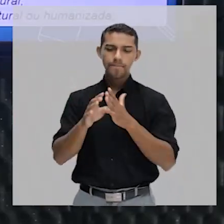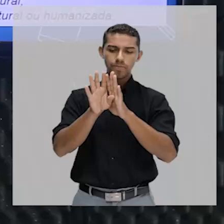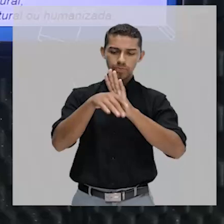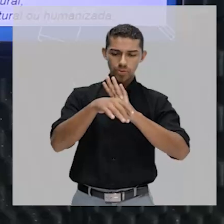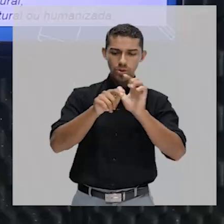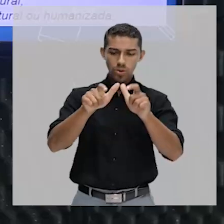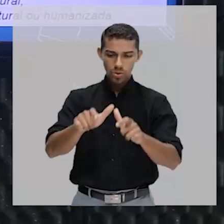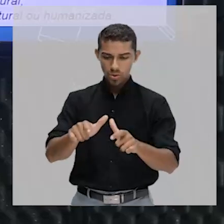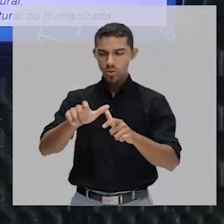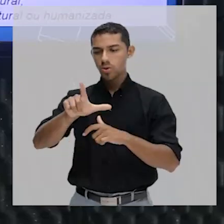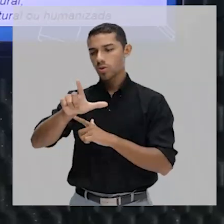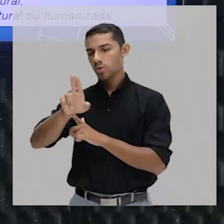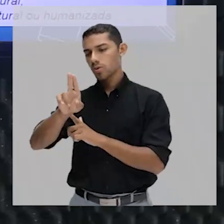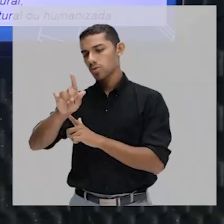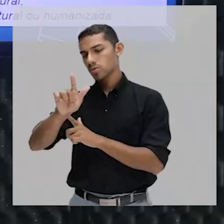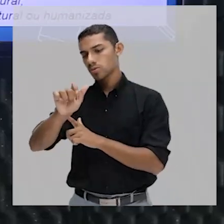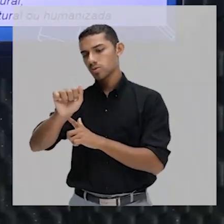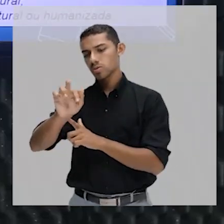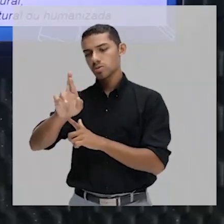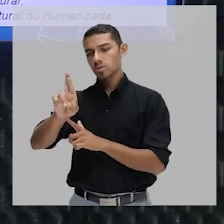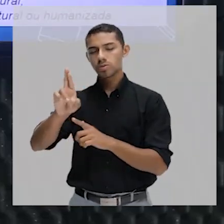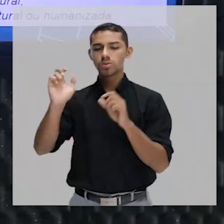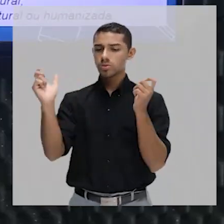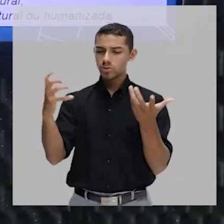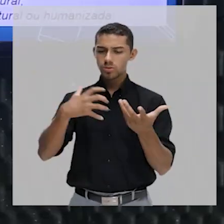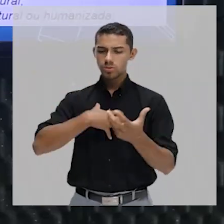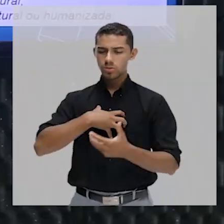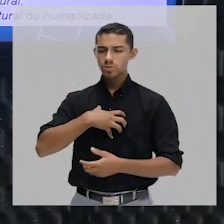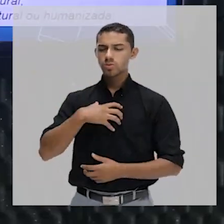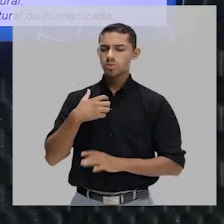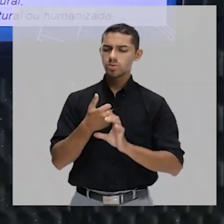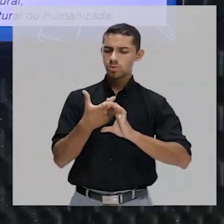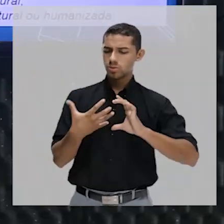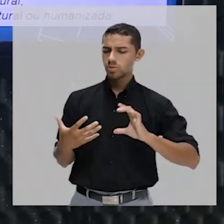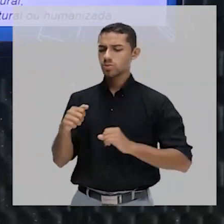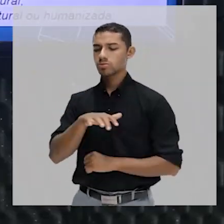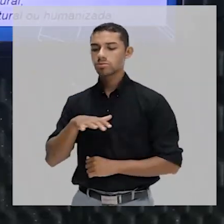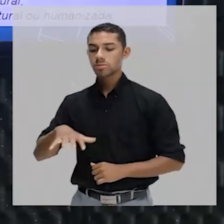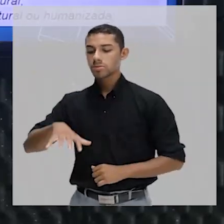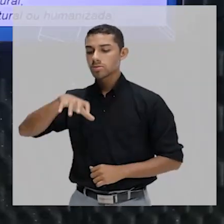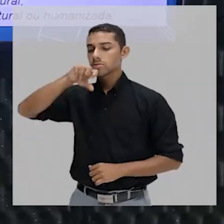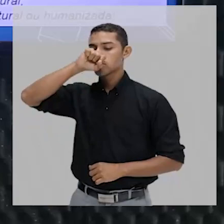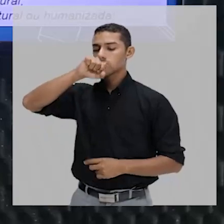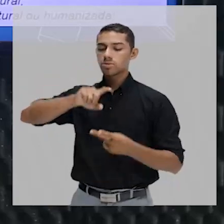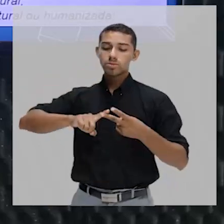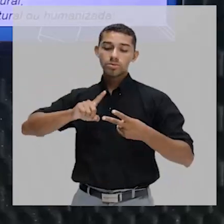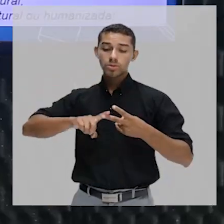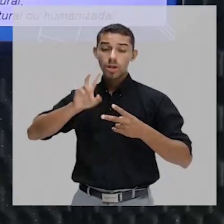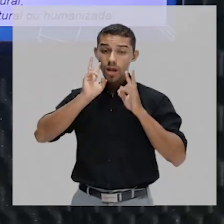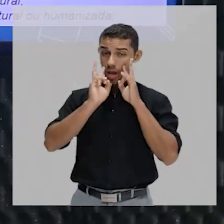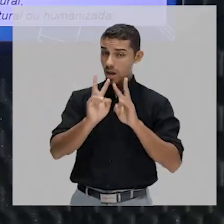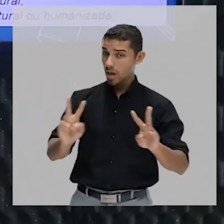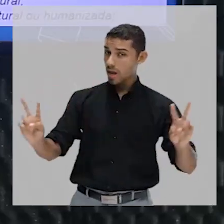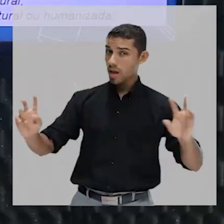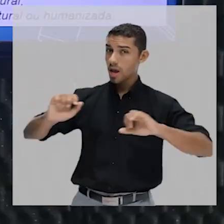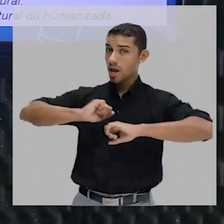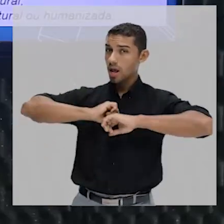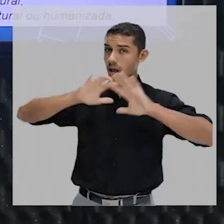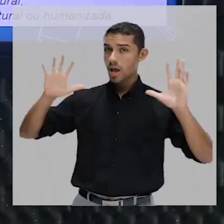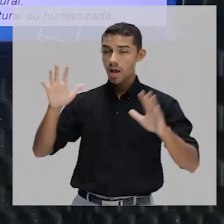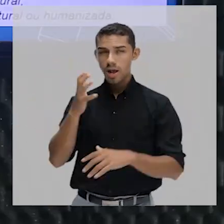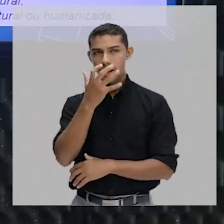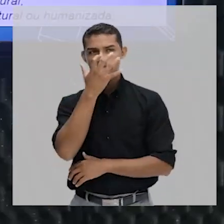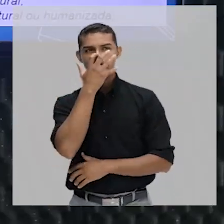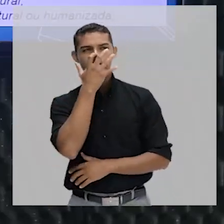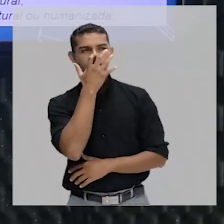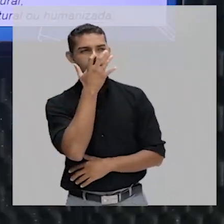de lugar. Mas veja que é o sentido te dando uma característica do espaço pelo cheiro. A visão ela é de certa forma mais clara, porque é aquilo que